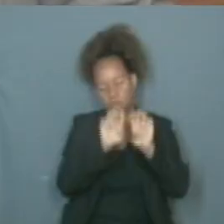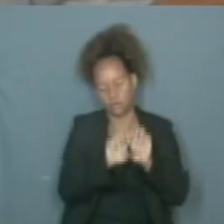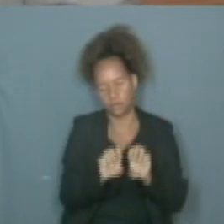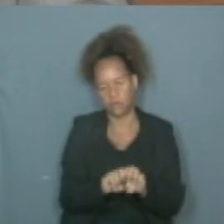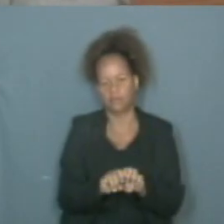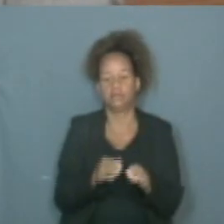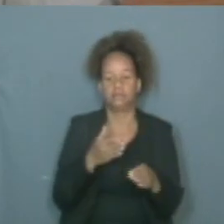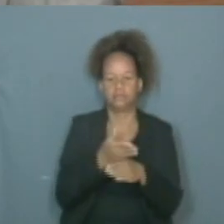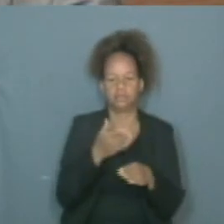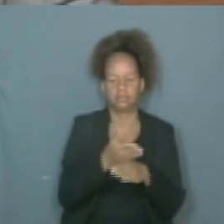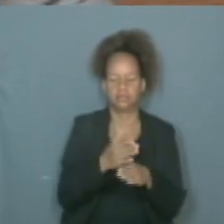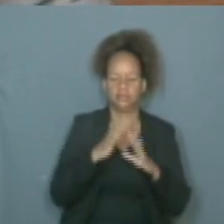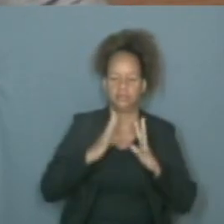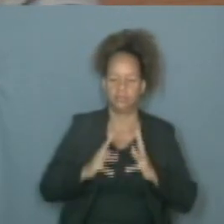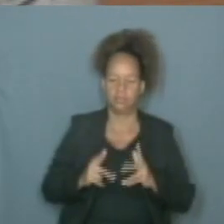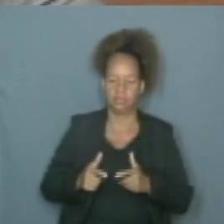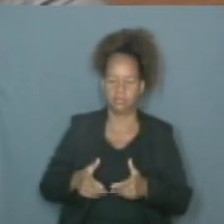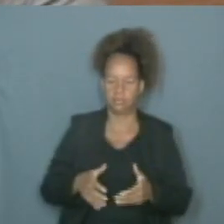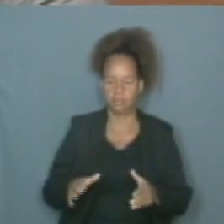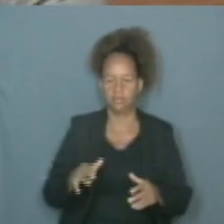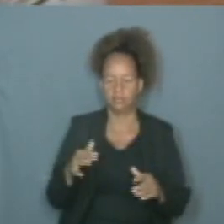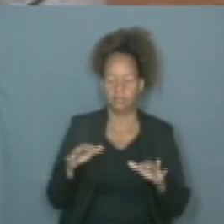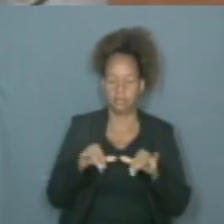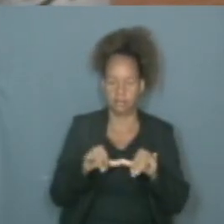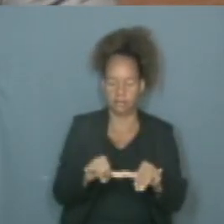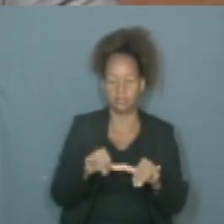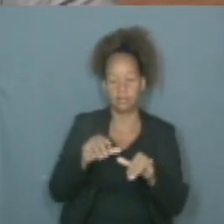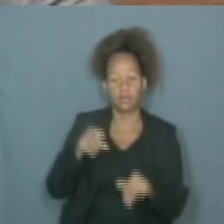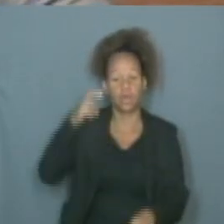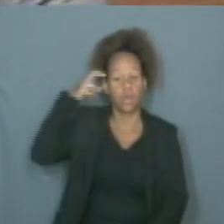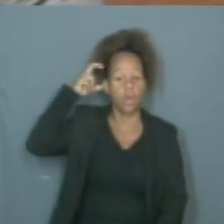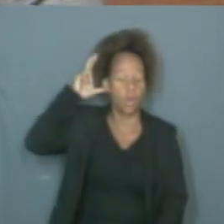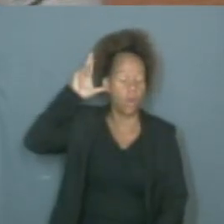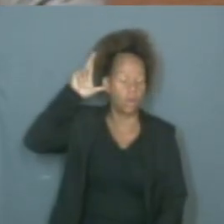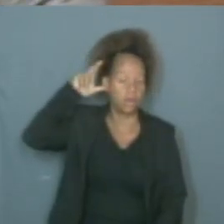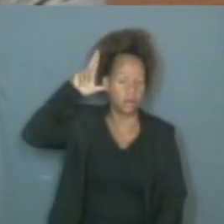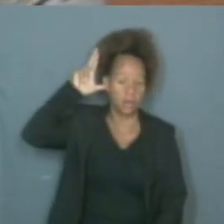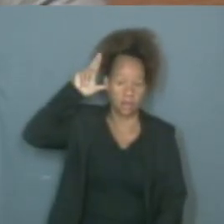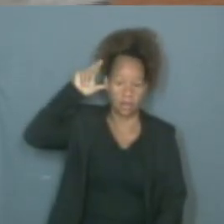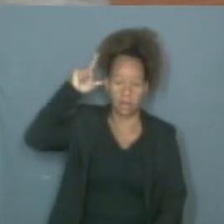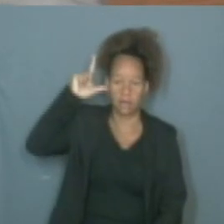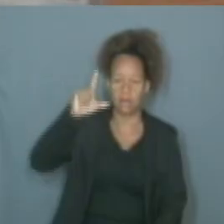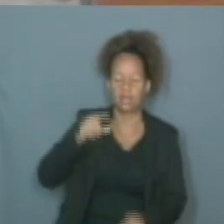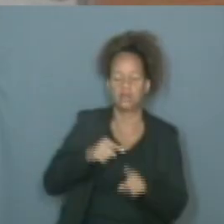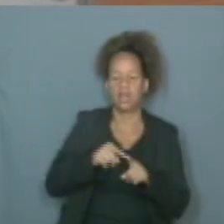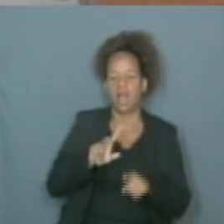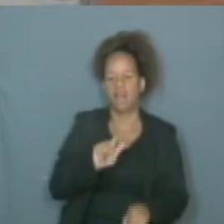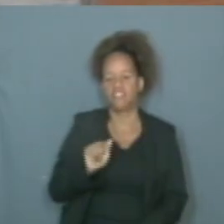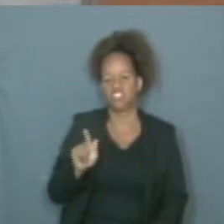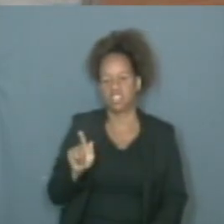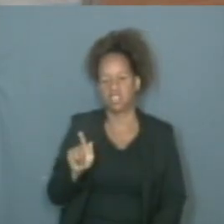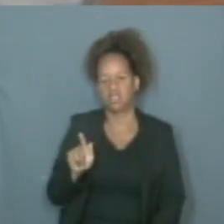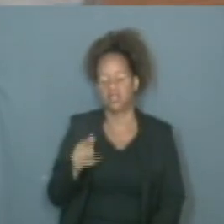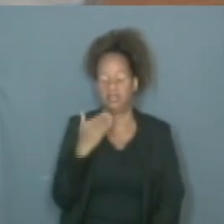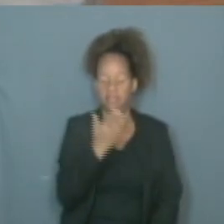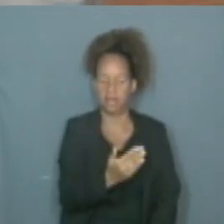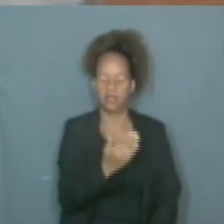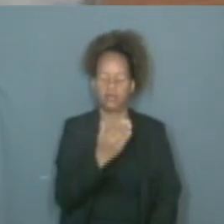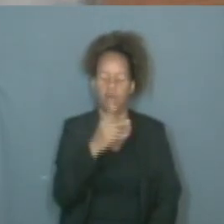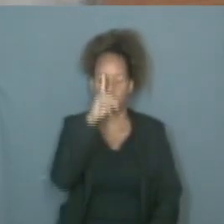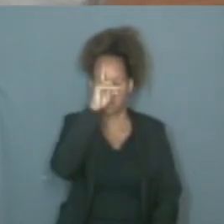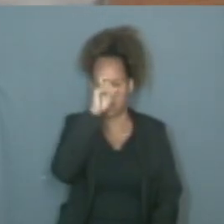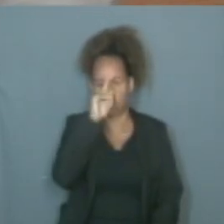e intervenções de saneamento no Mercado do Cordeiro, que fica na Avenida General São Martim, em frente ao Hospital Getúlio